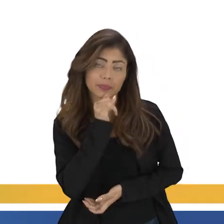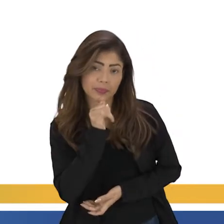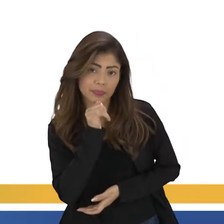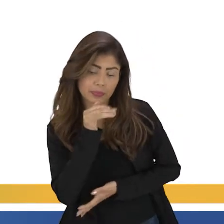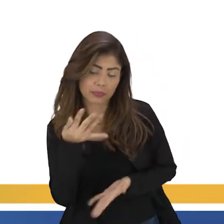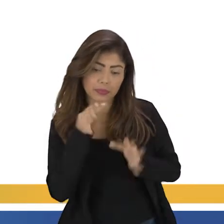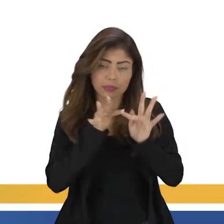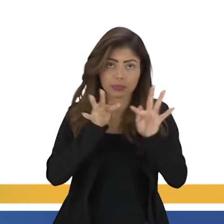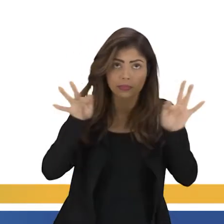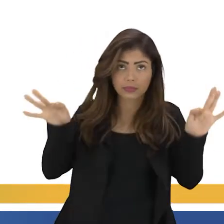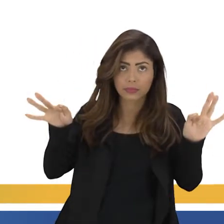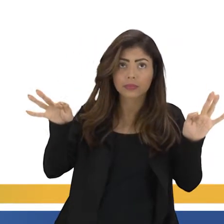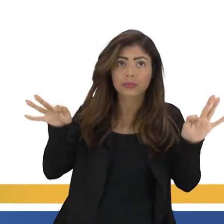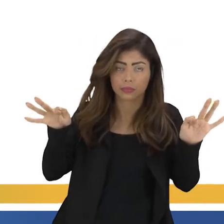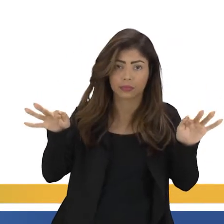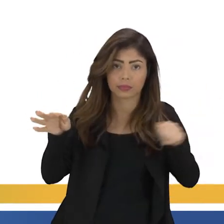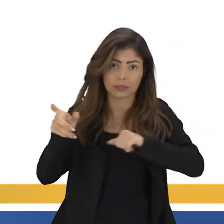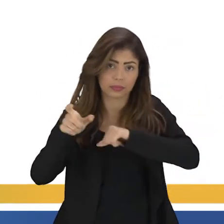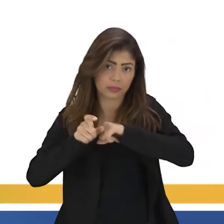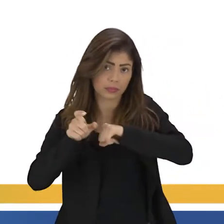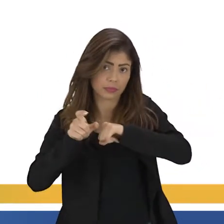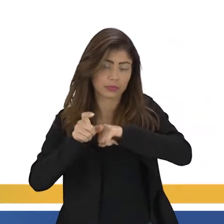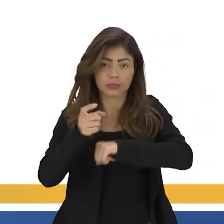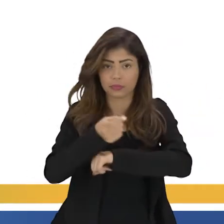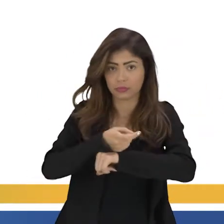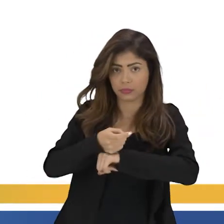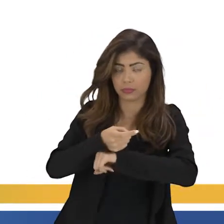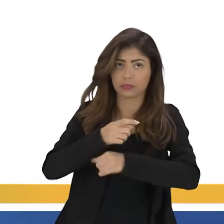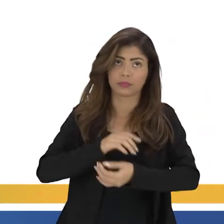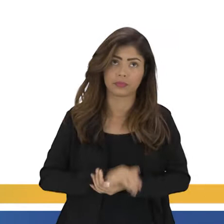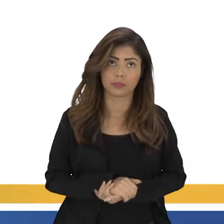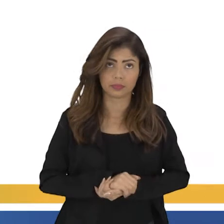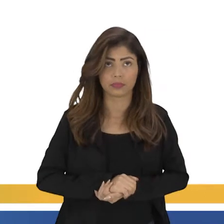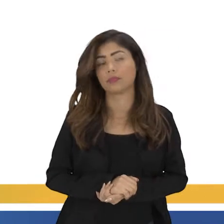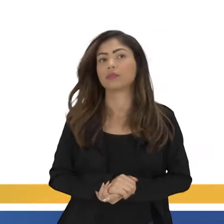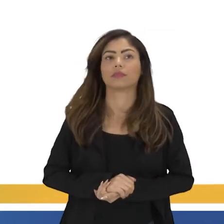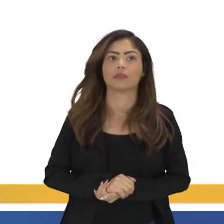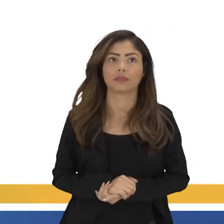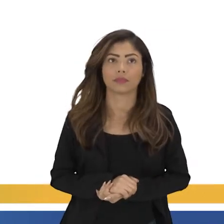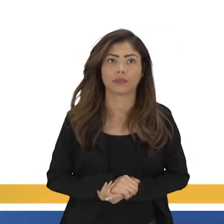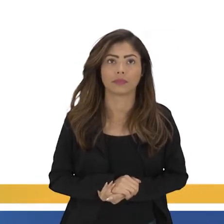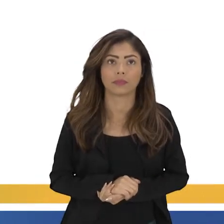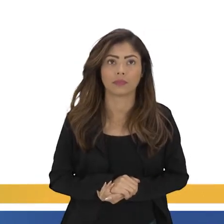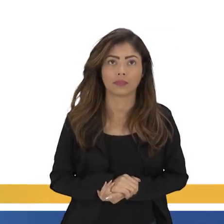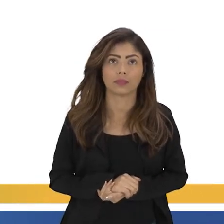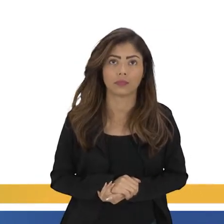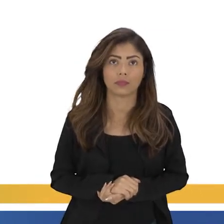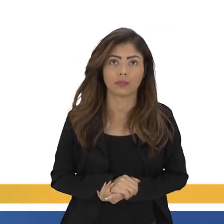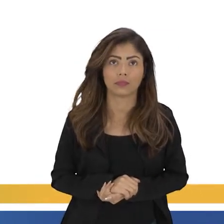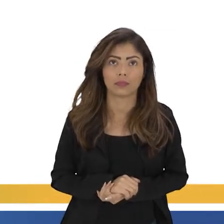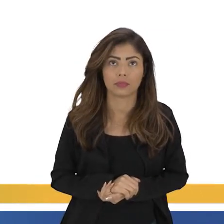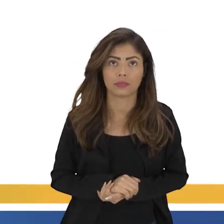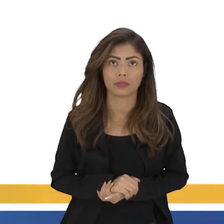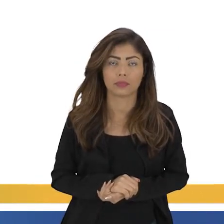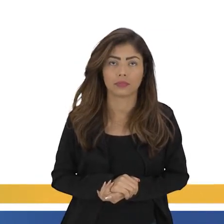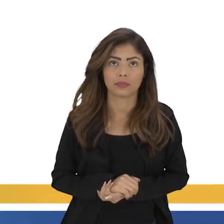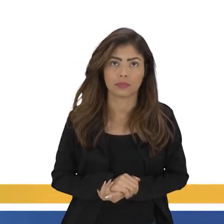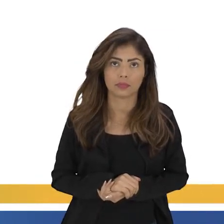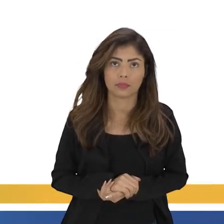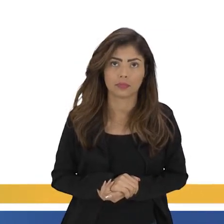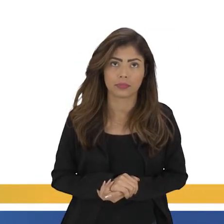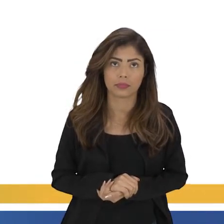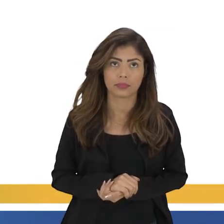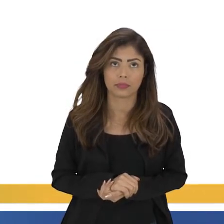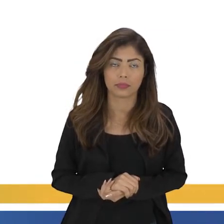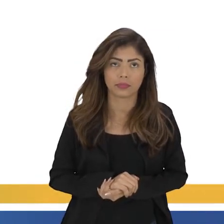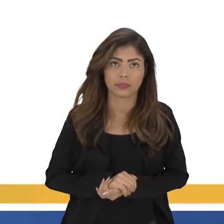Ejemplos de oraciones con sustantivos y adjetivos. Se marcará a continuación en